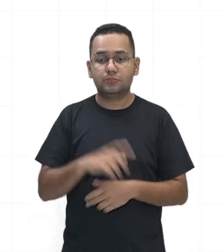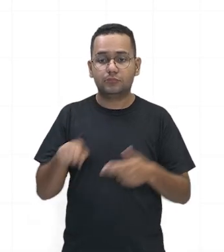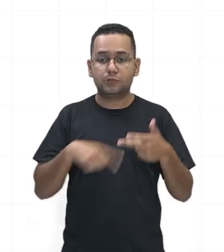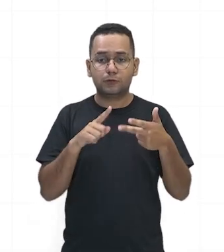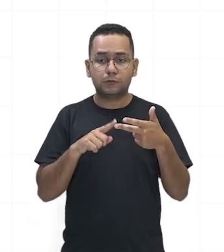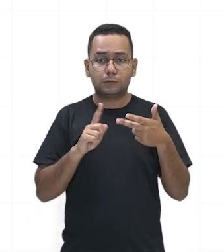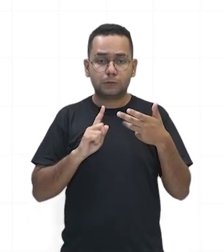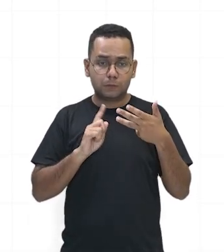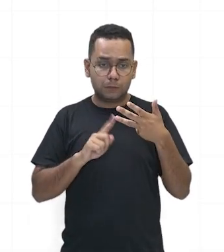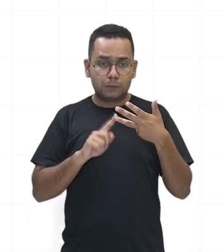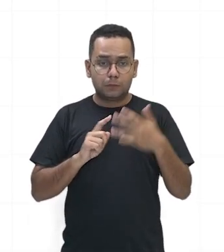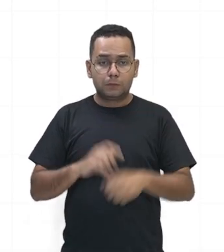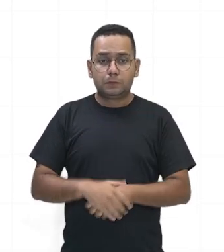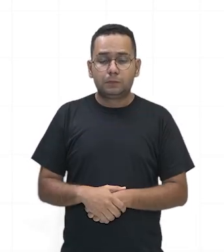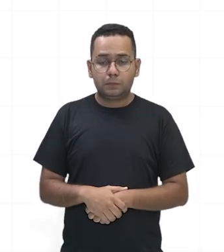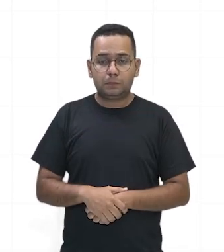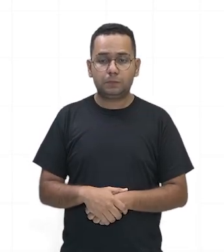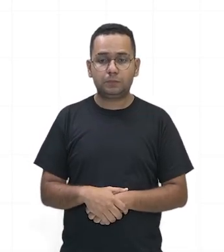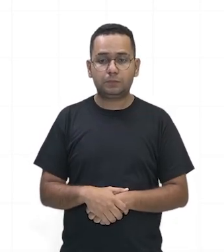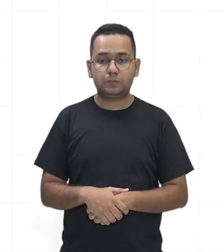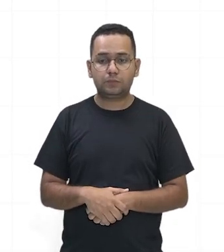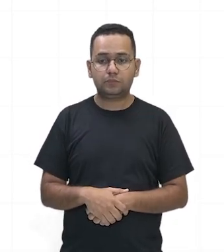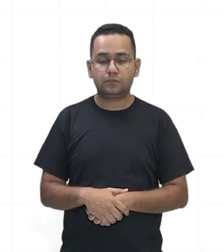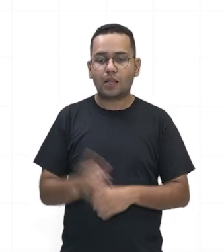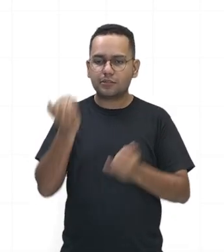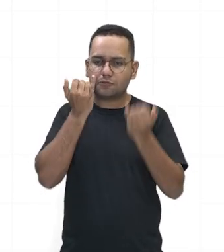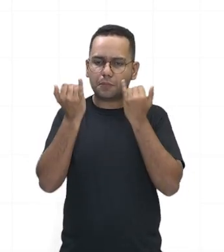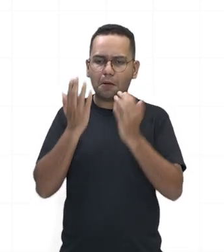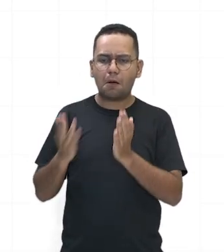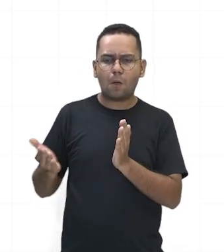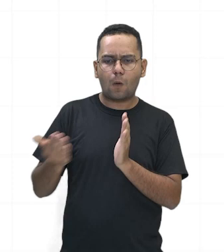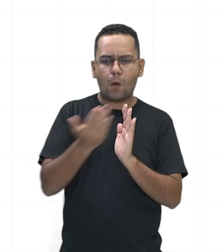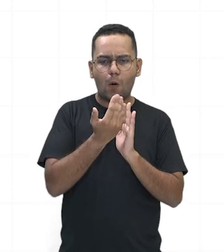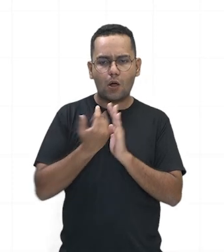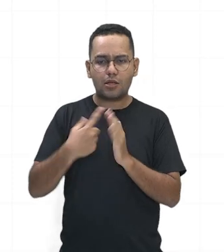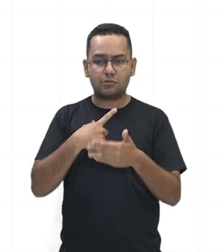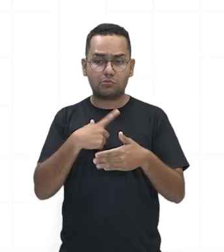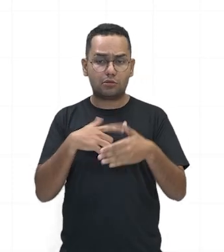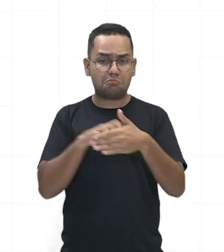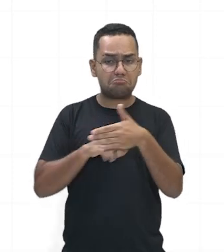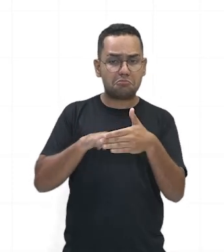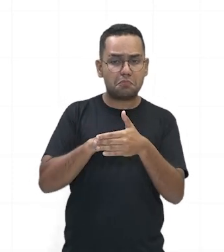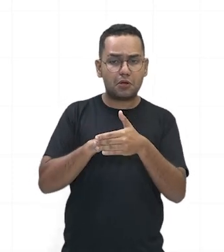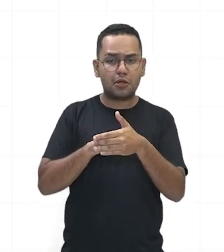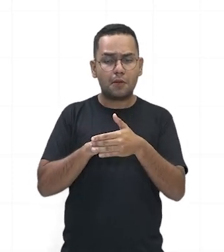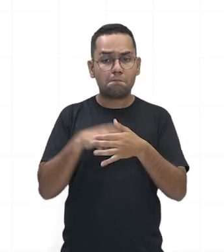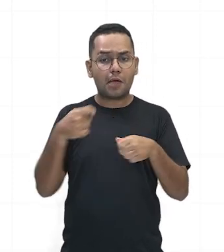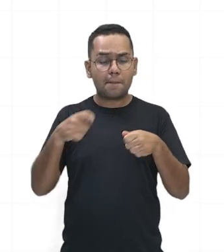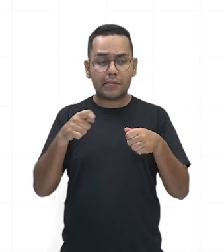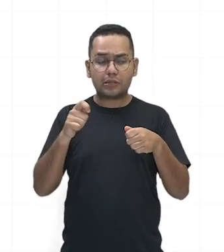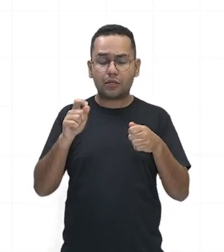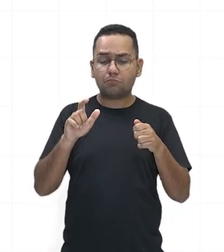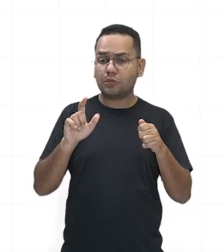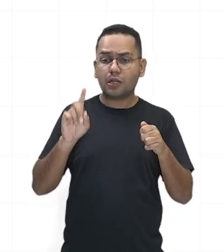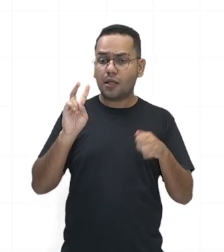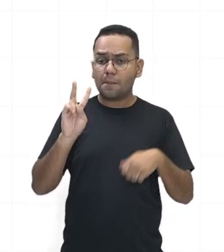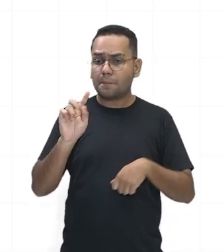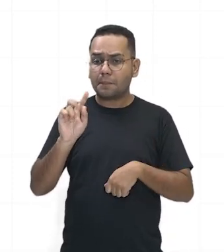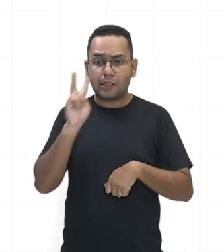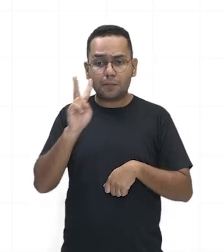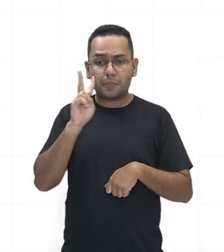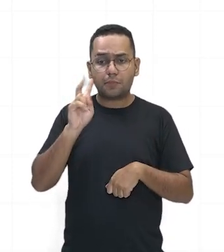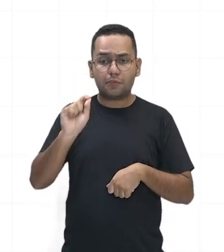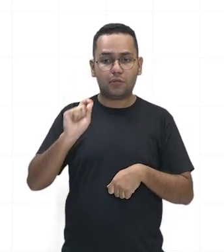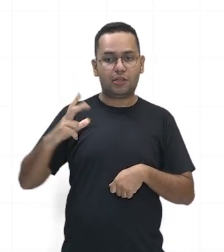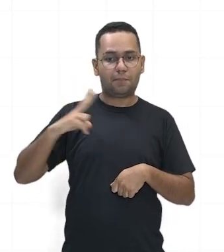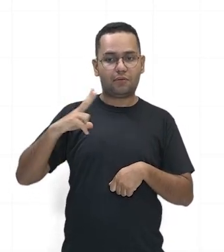por empresas ou instituições que levantam preocupações sobre a privacidade dos pacientes, e, inclusive, qual